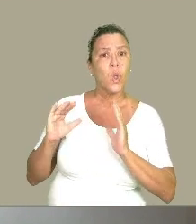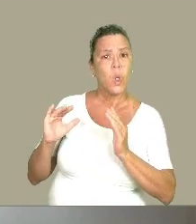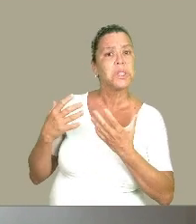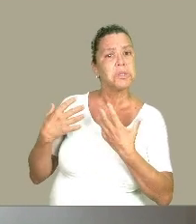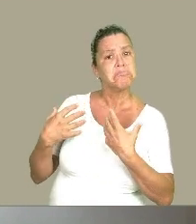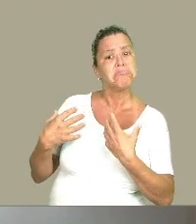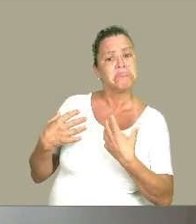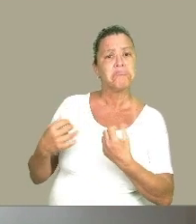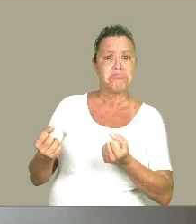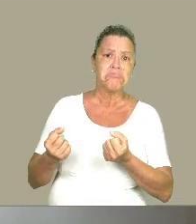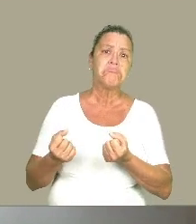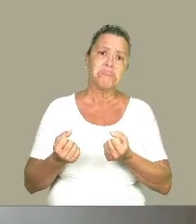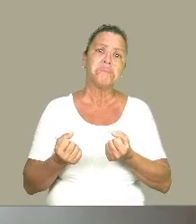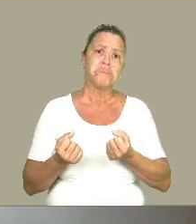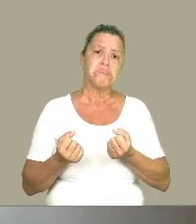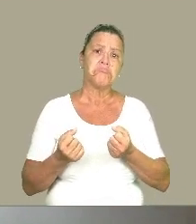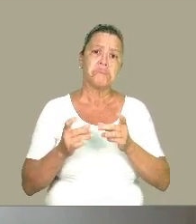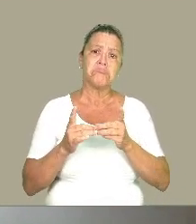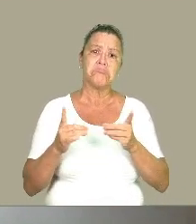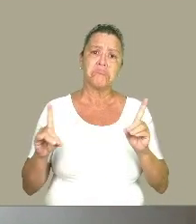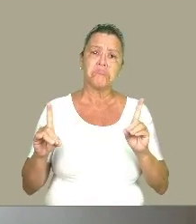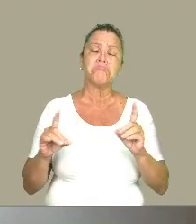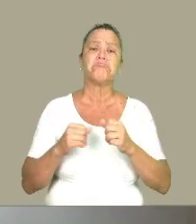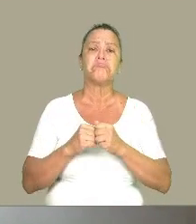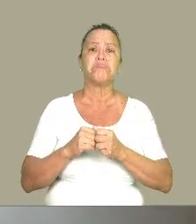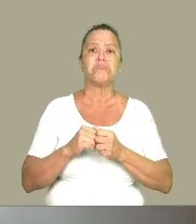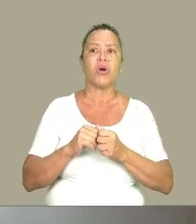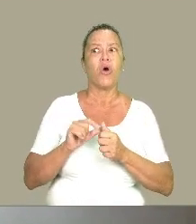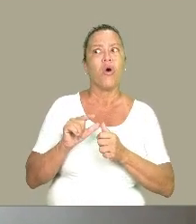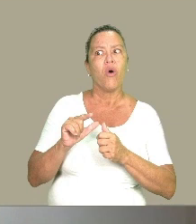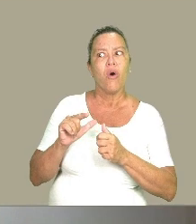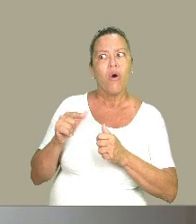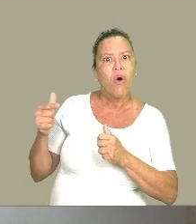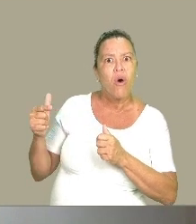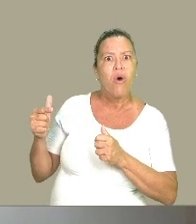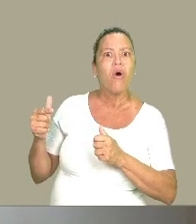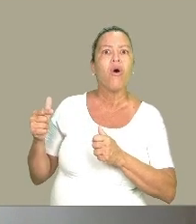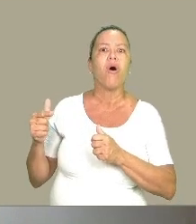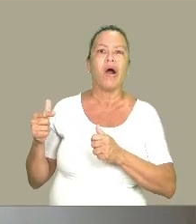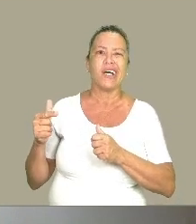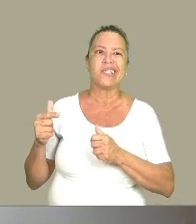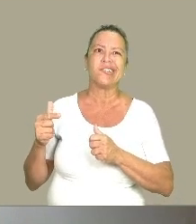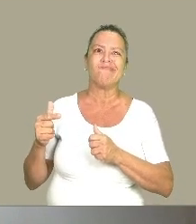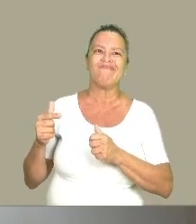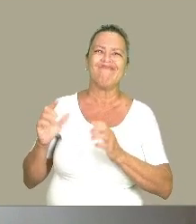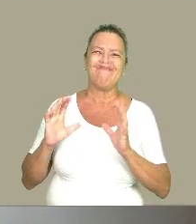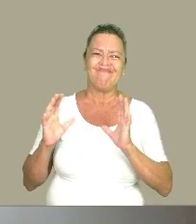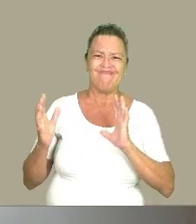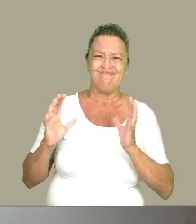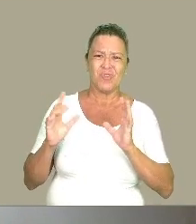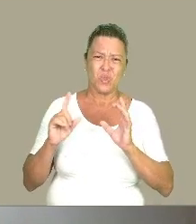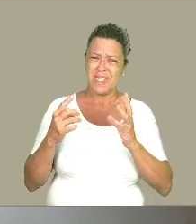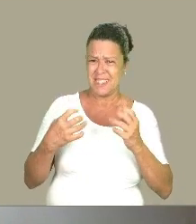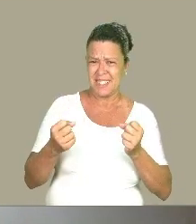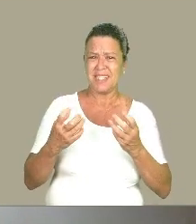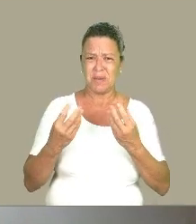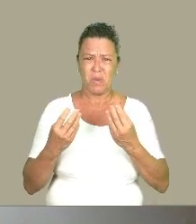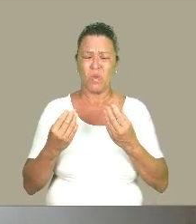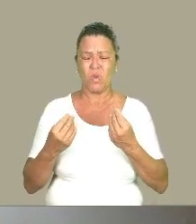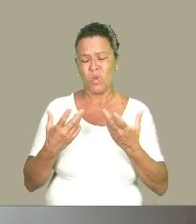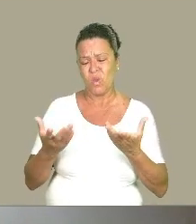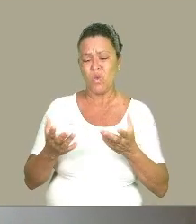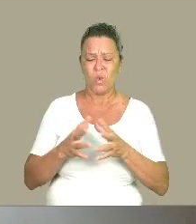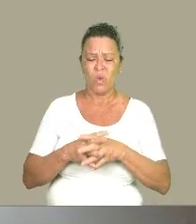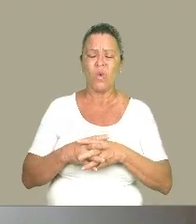mais amigável, né? Outros de uma maneira um pouco mais conturbada, né? Seja por conta